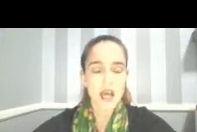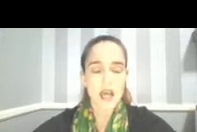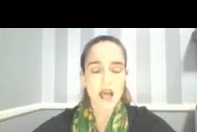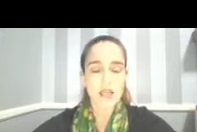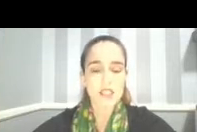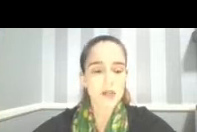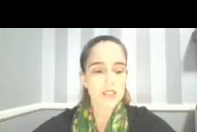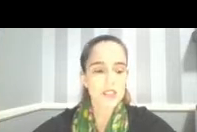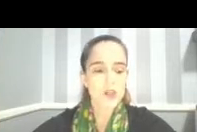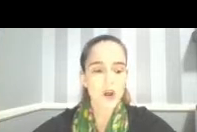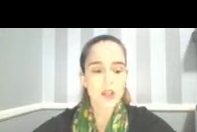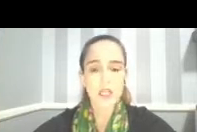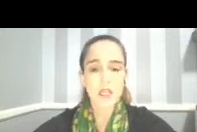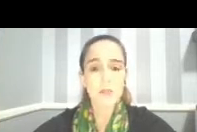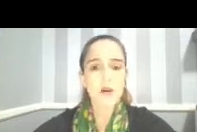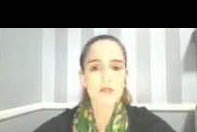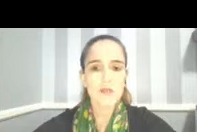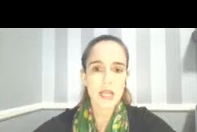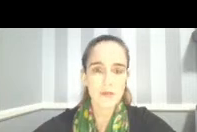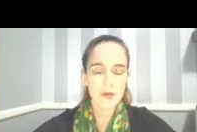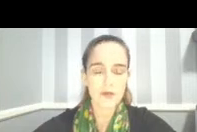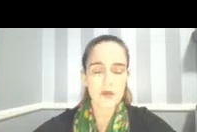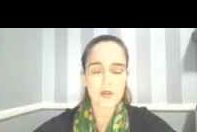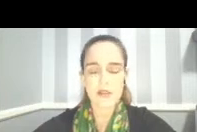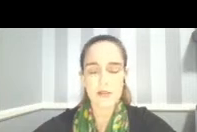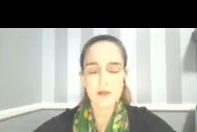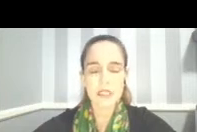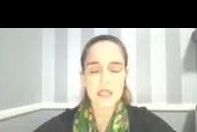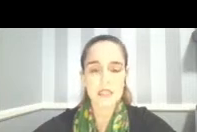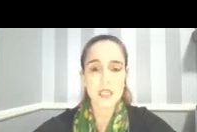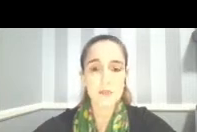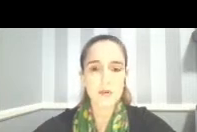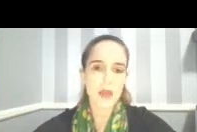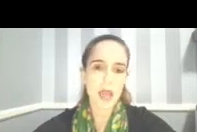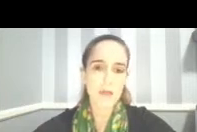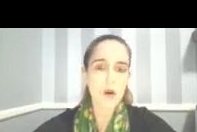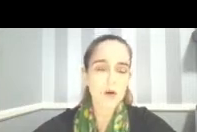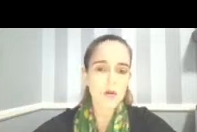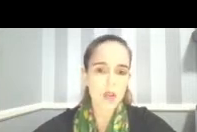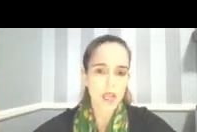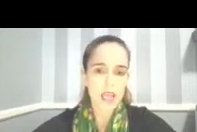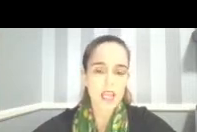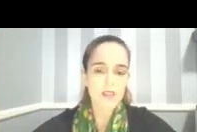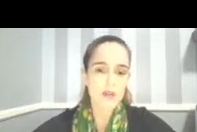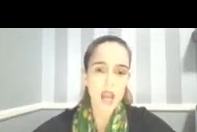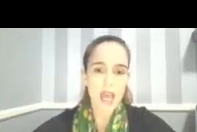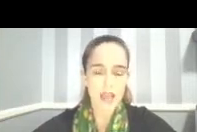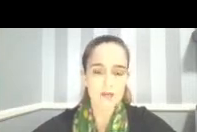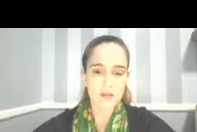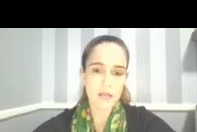contida, a gente pode ter o choque hipovolêmico. Foi o que eu já falei para vocês. Hipo é pouco